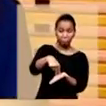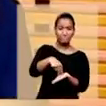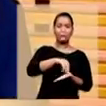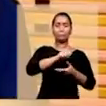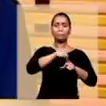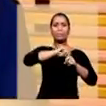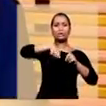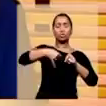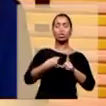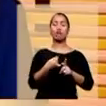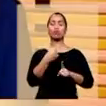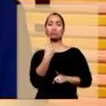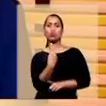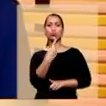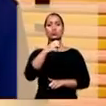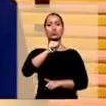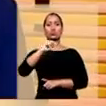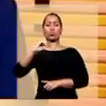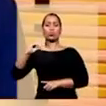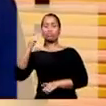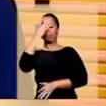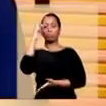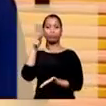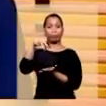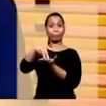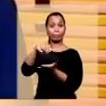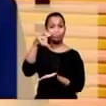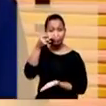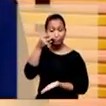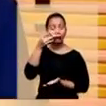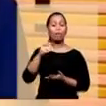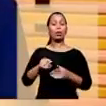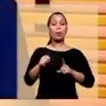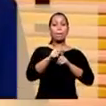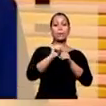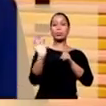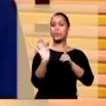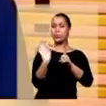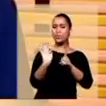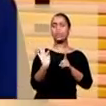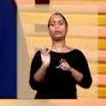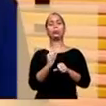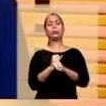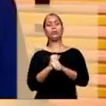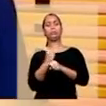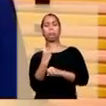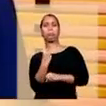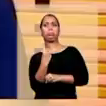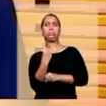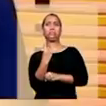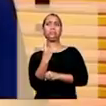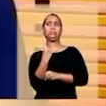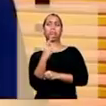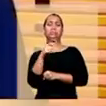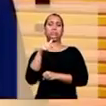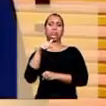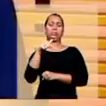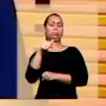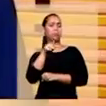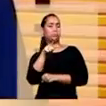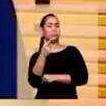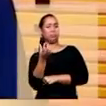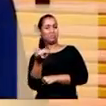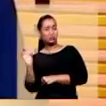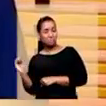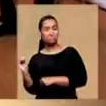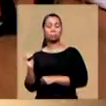nós tivemos 1.400 atendimentos presenciais, em fevereiro em torno de 1.600, né? Em março,